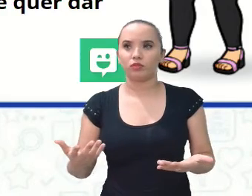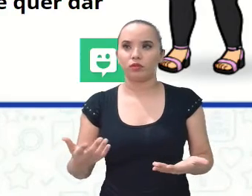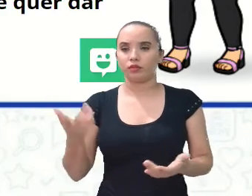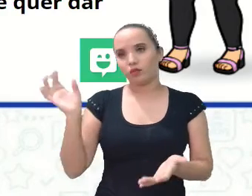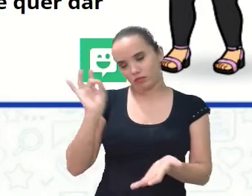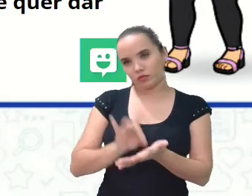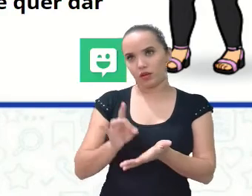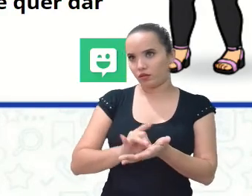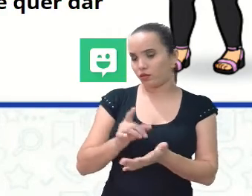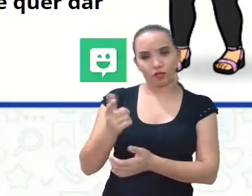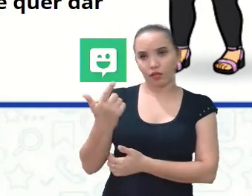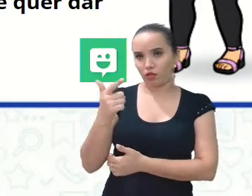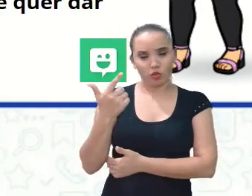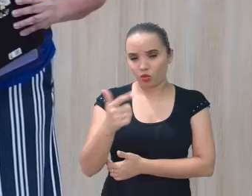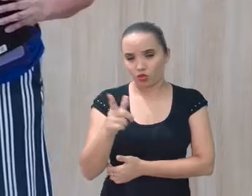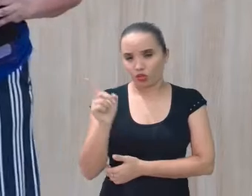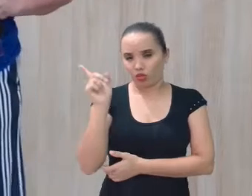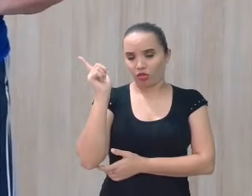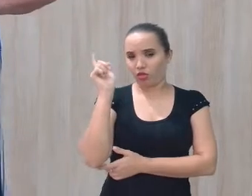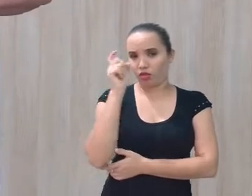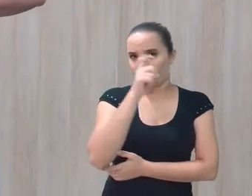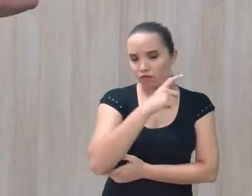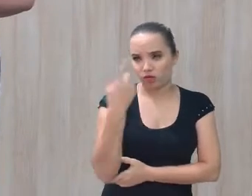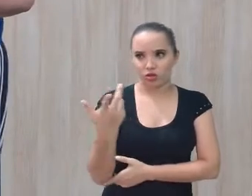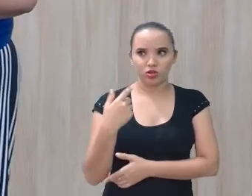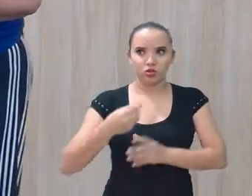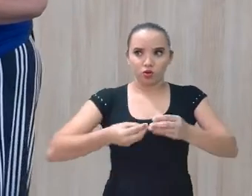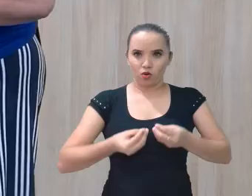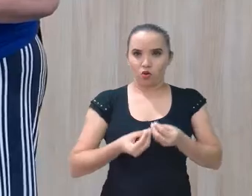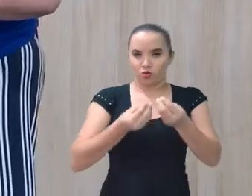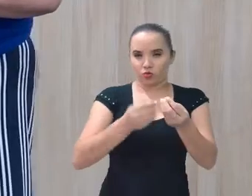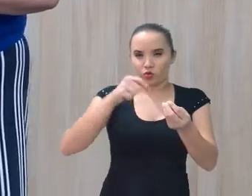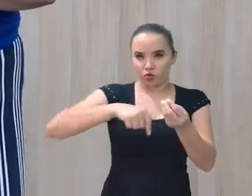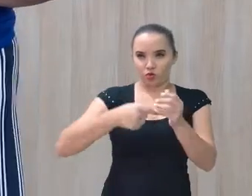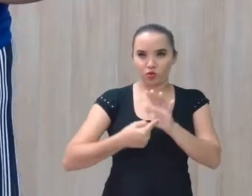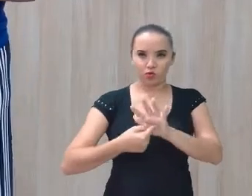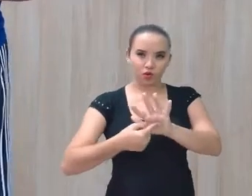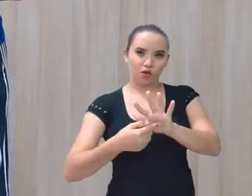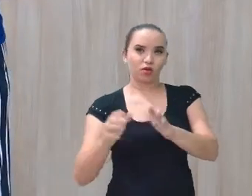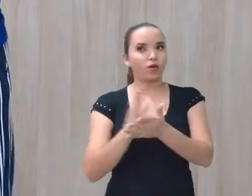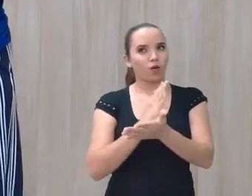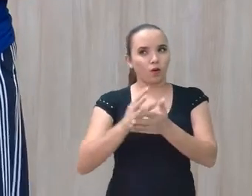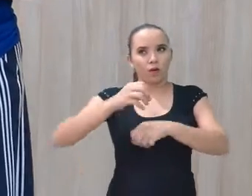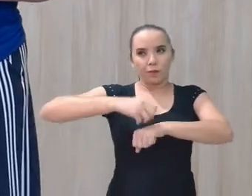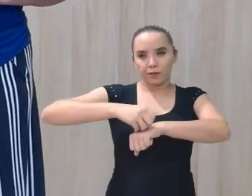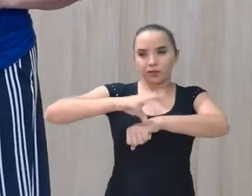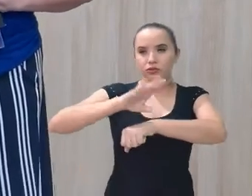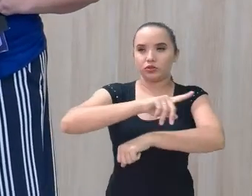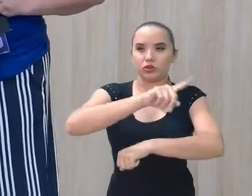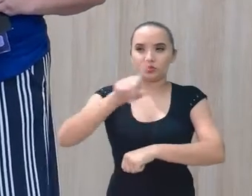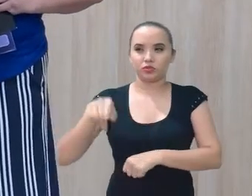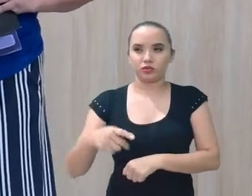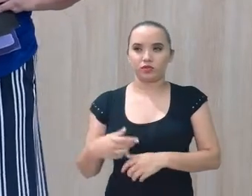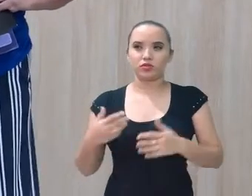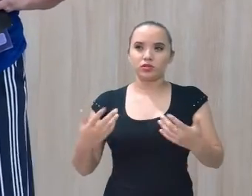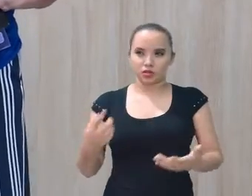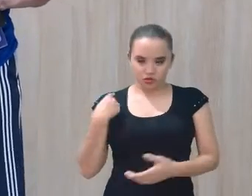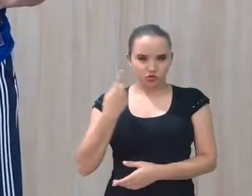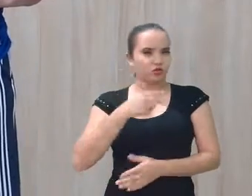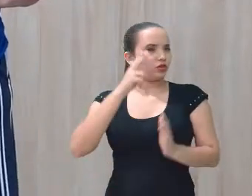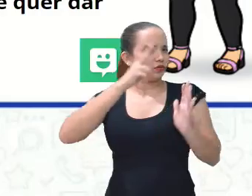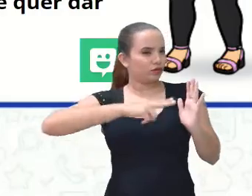na verdade, não é difícil. Eu trouxe aqui umas dicas para vocês. Então, a gente vai